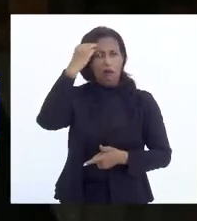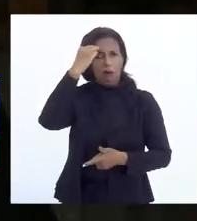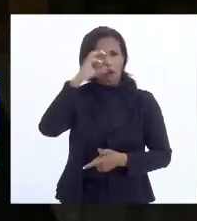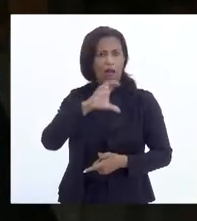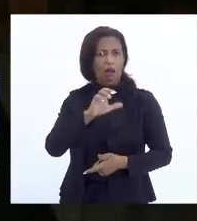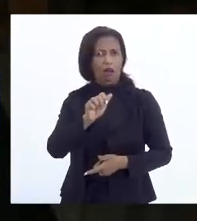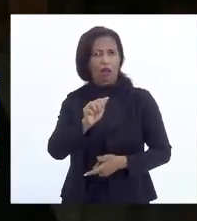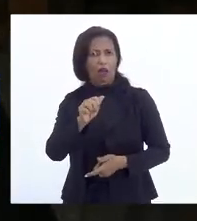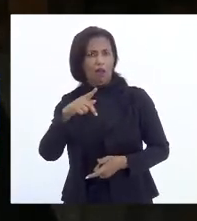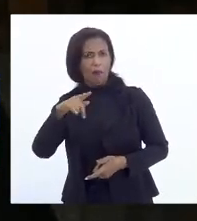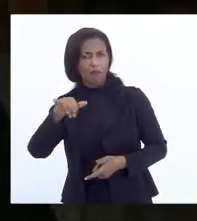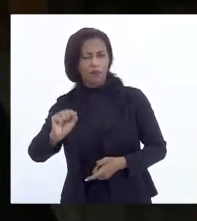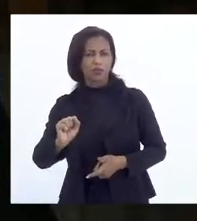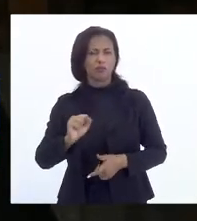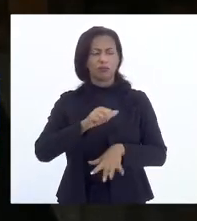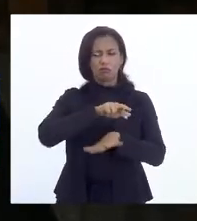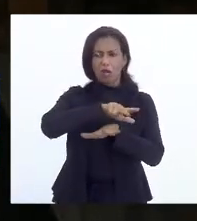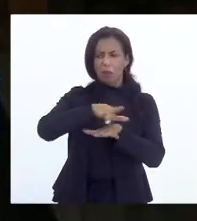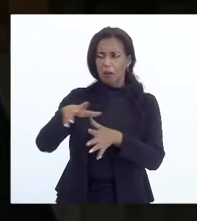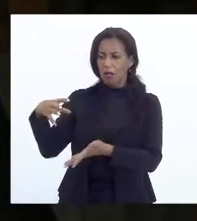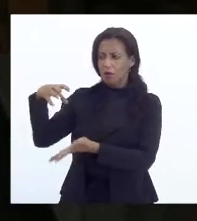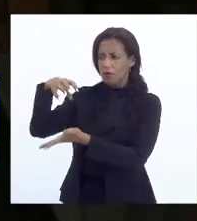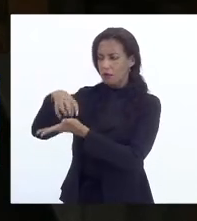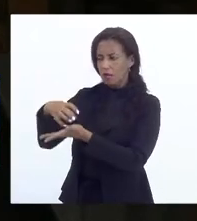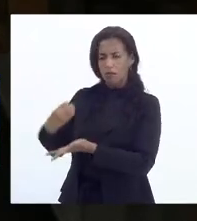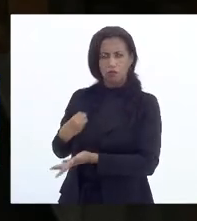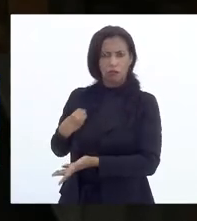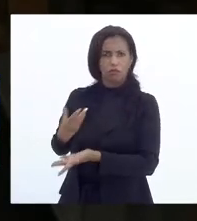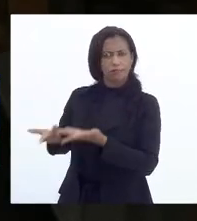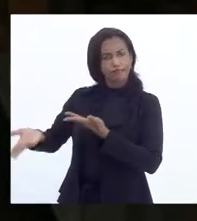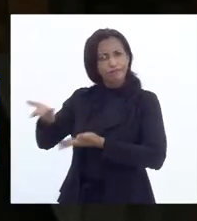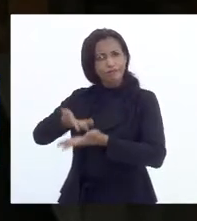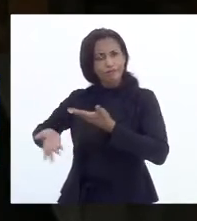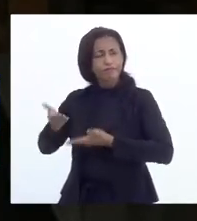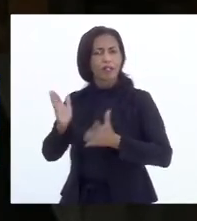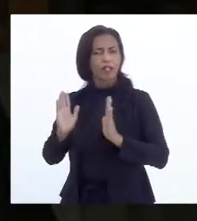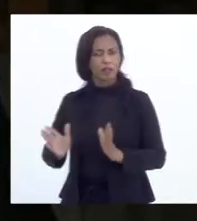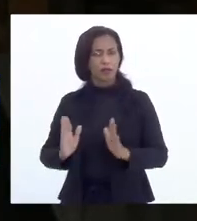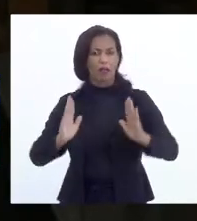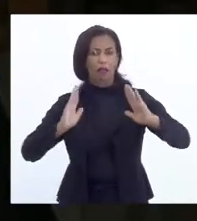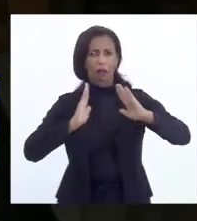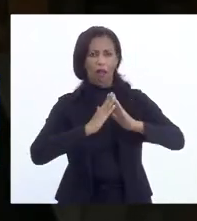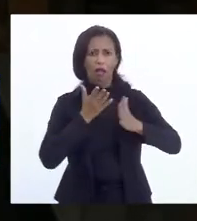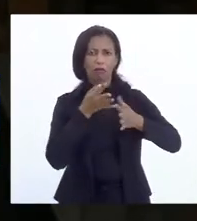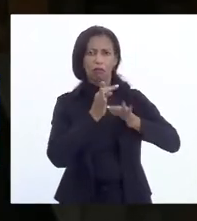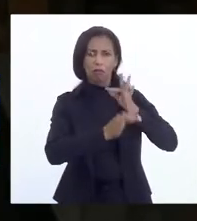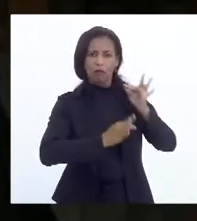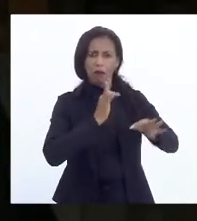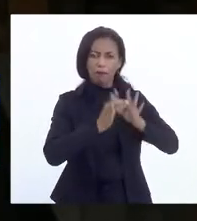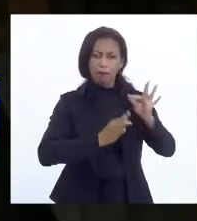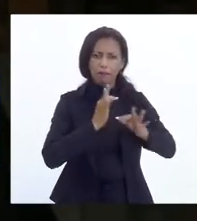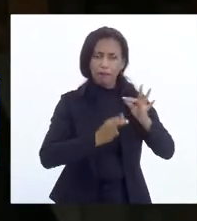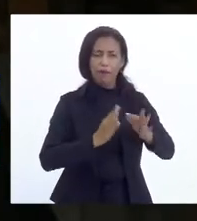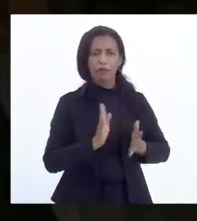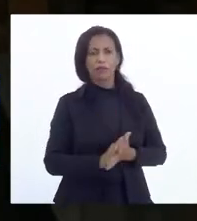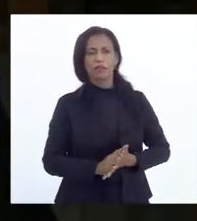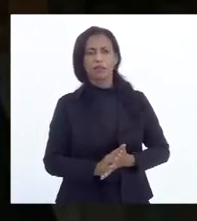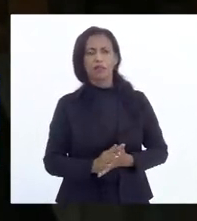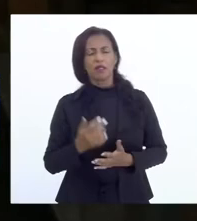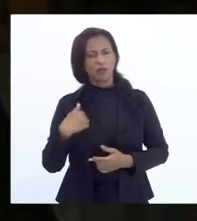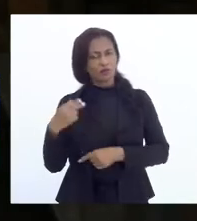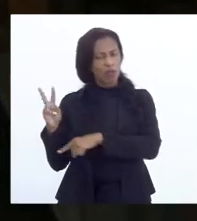CAPS, centros de convivência, residências terapêuticas. Já